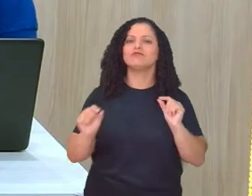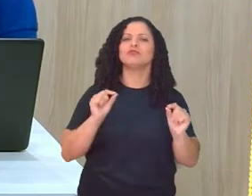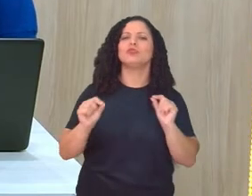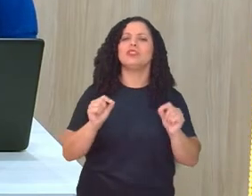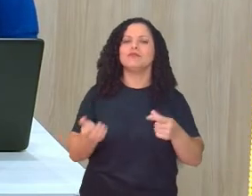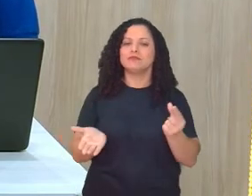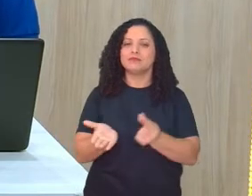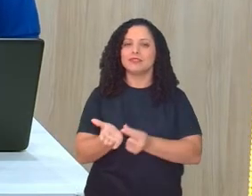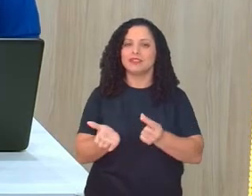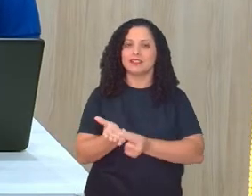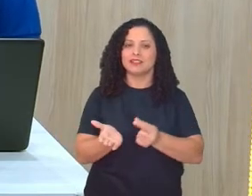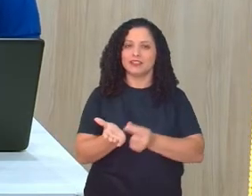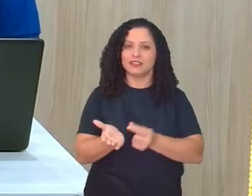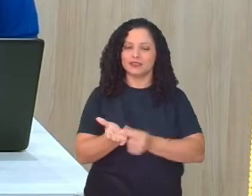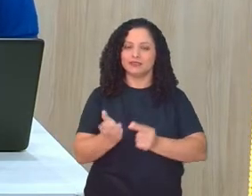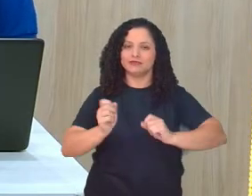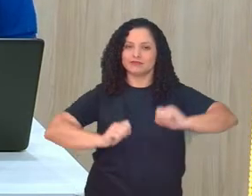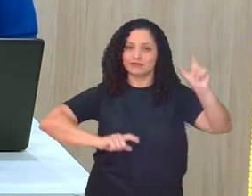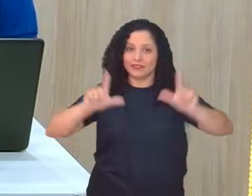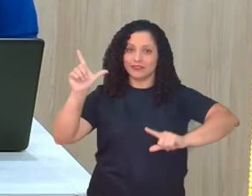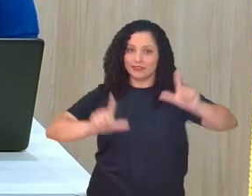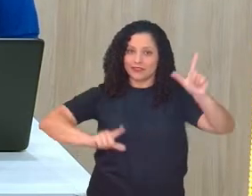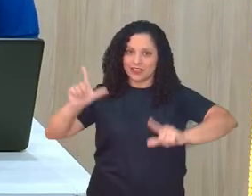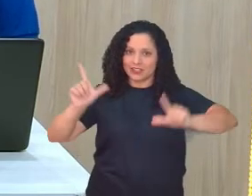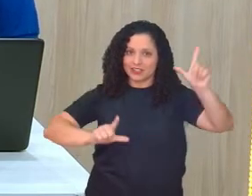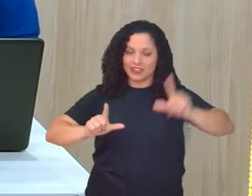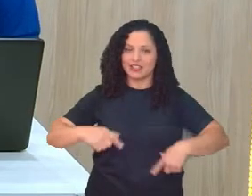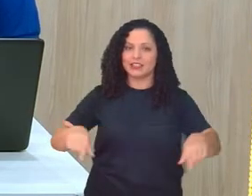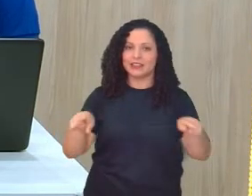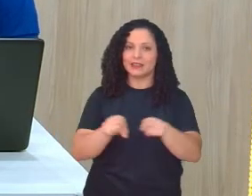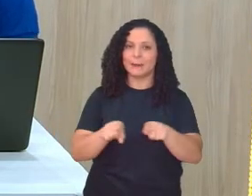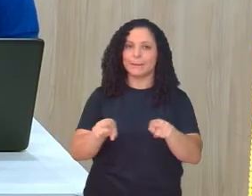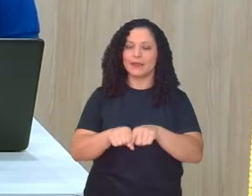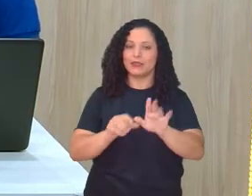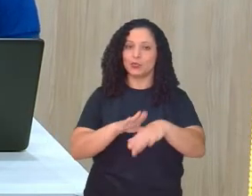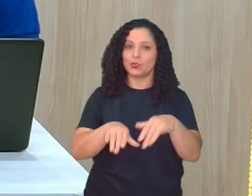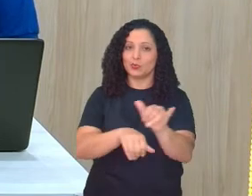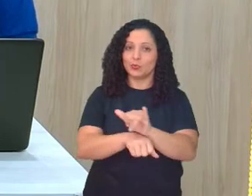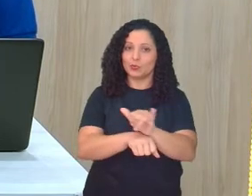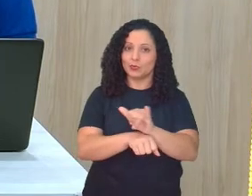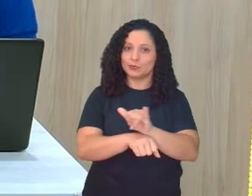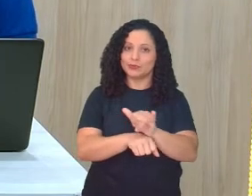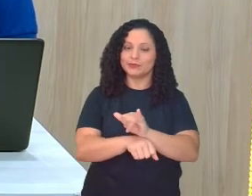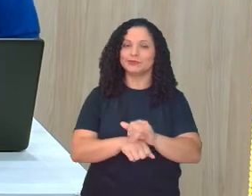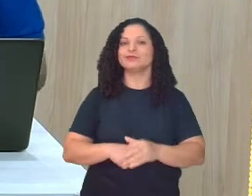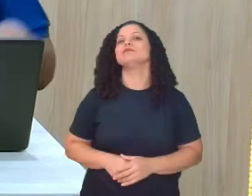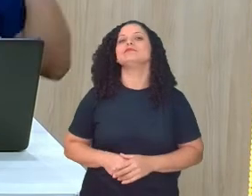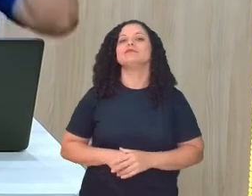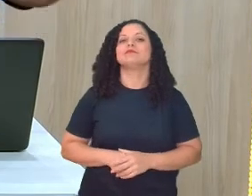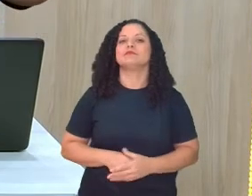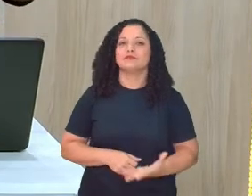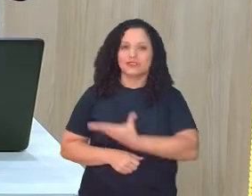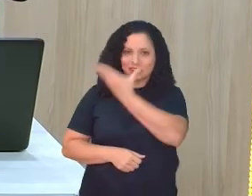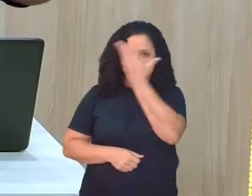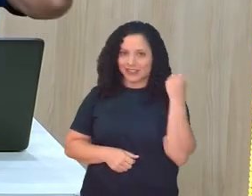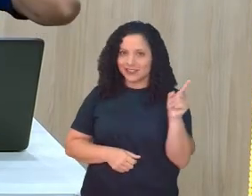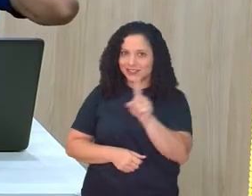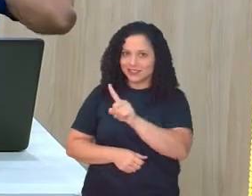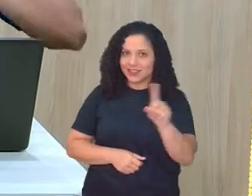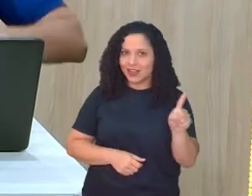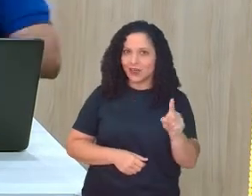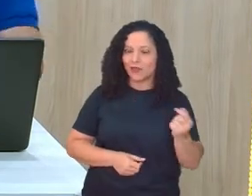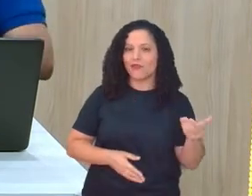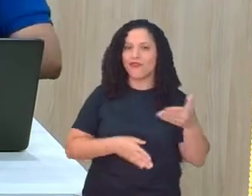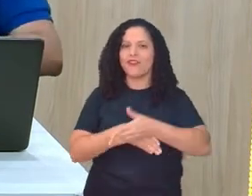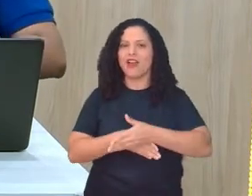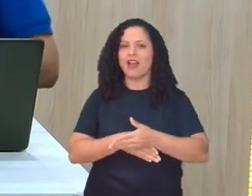pelo aplicativo, pela TV e pelo nosso canal de YouTube. Então não esquece de ir lá rever